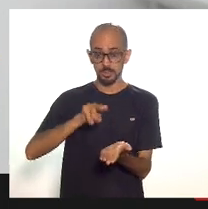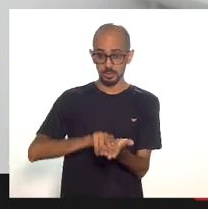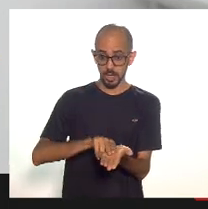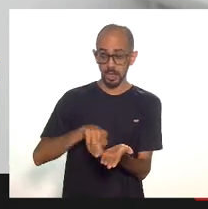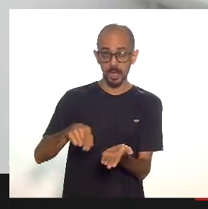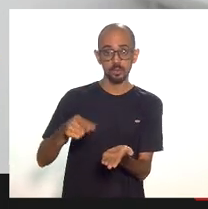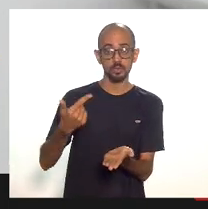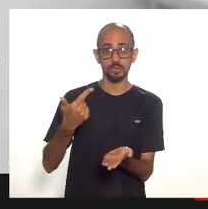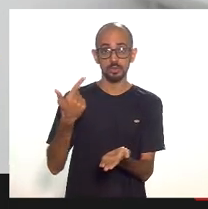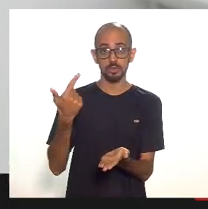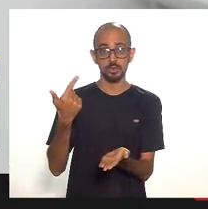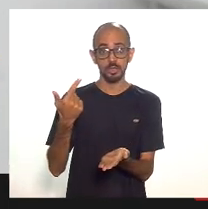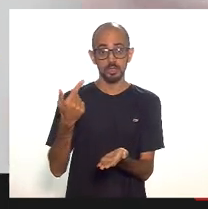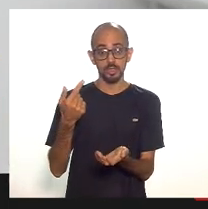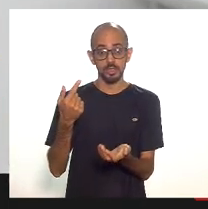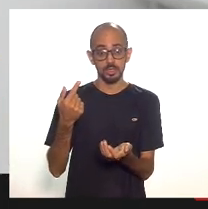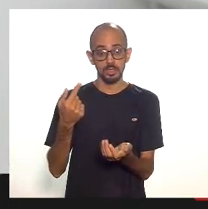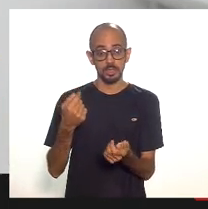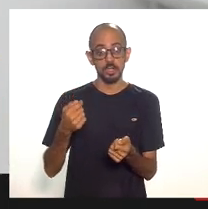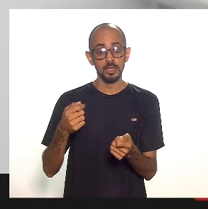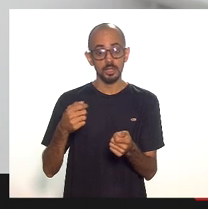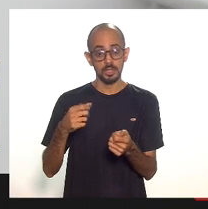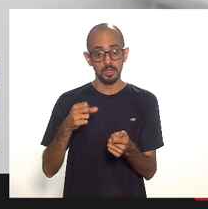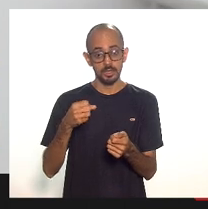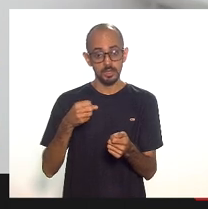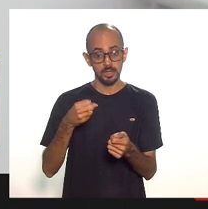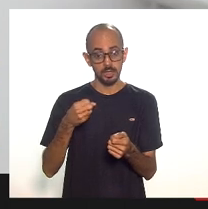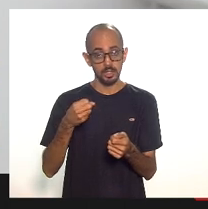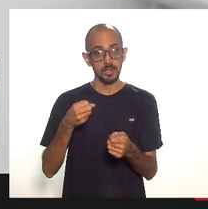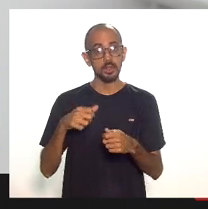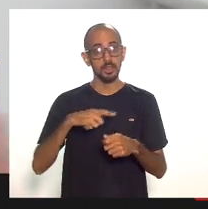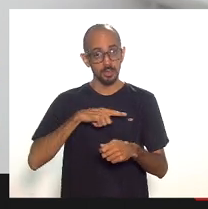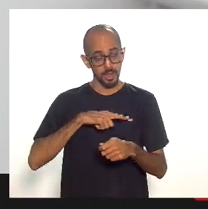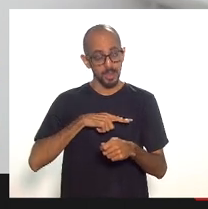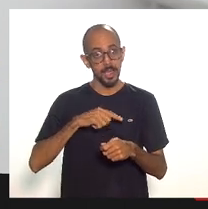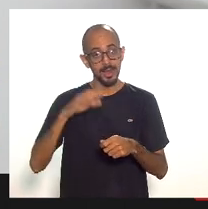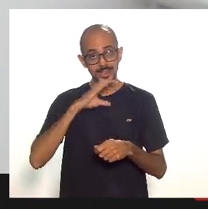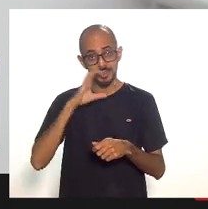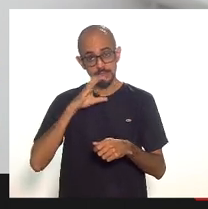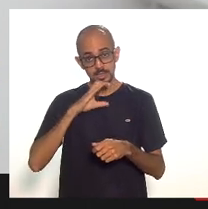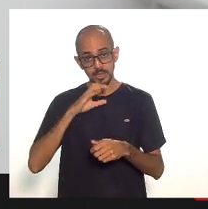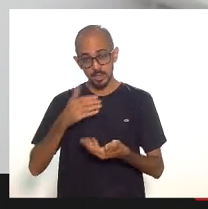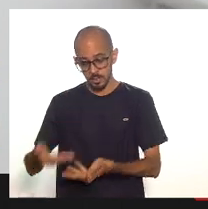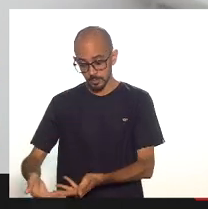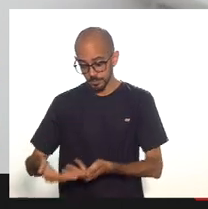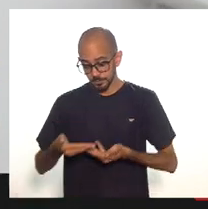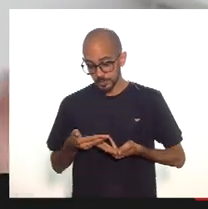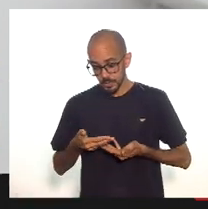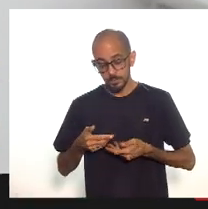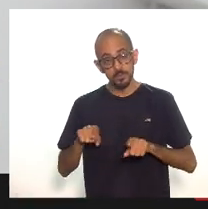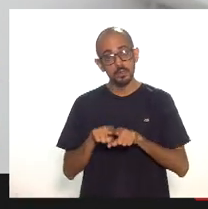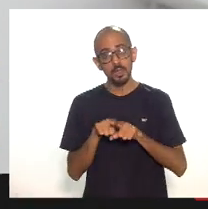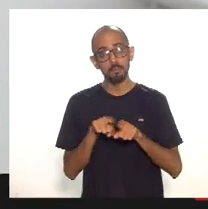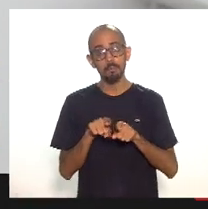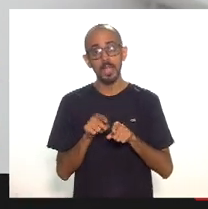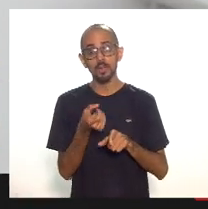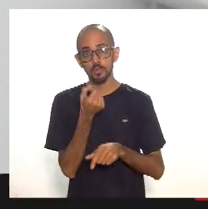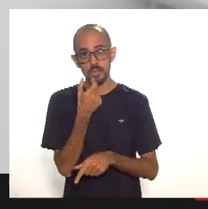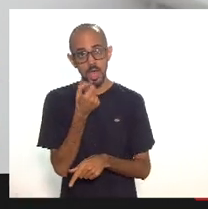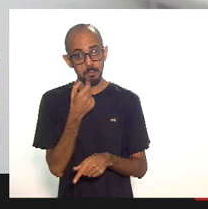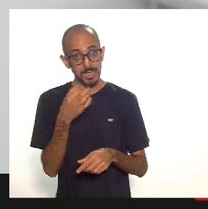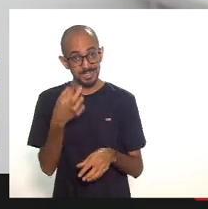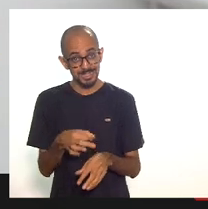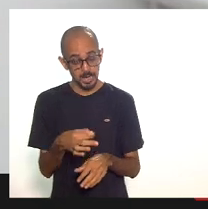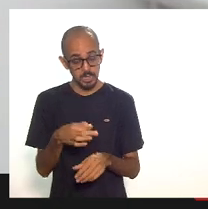a necessidade de todo atendimento necessário, inclusive sedativo, né, para ficar com